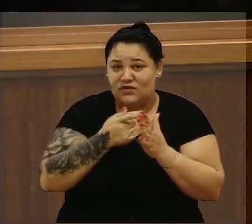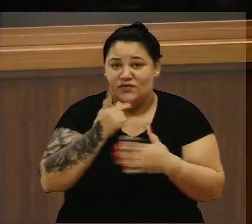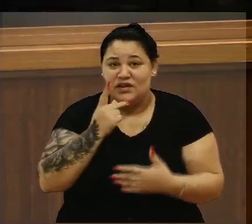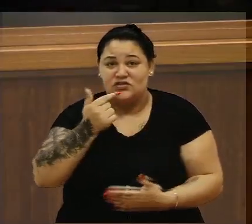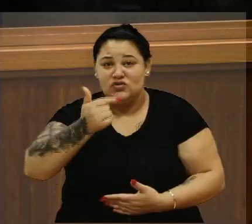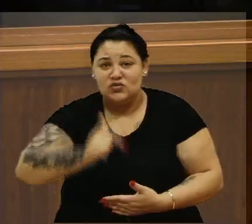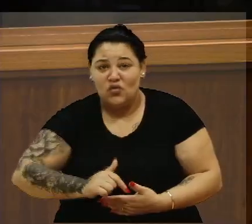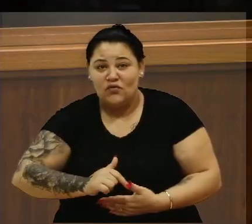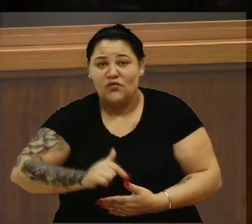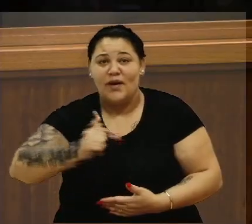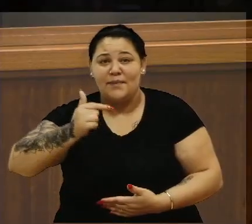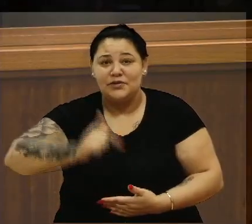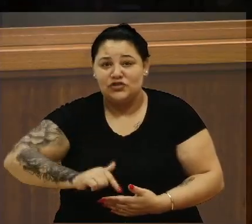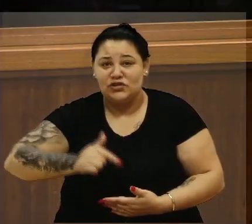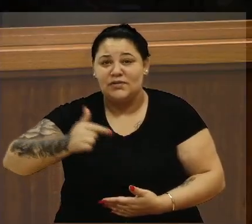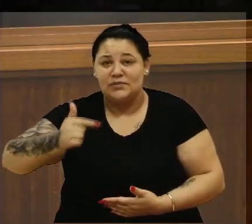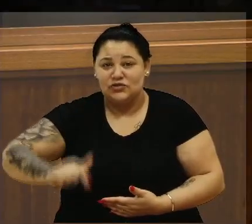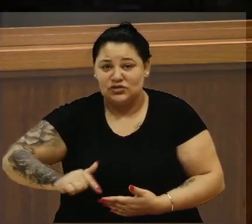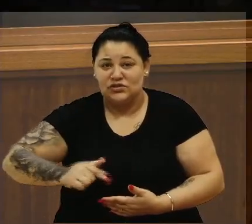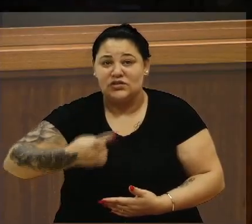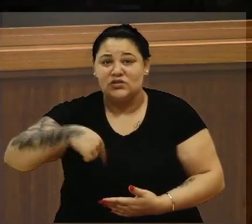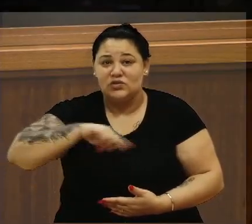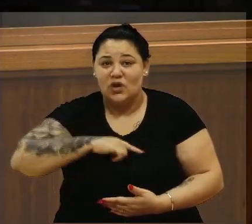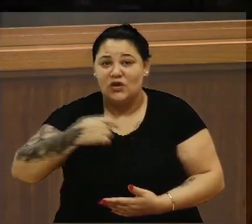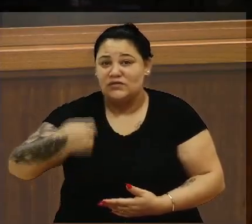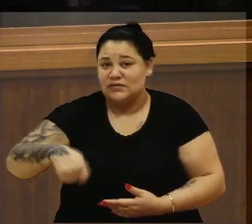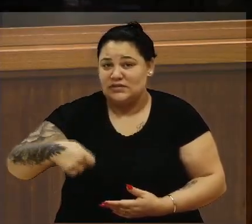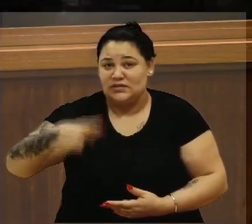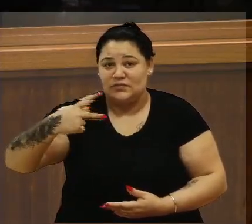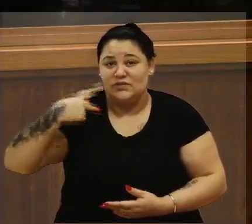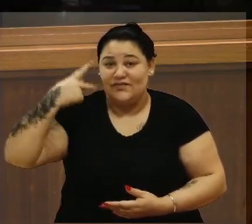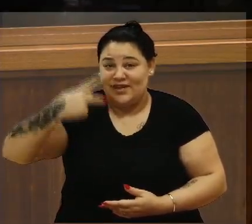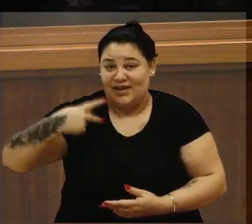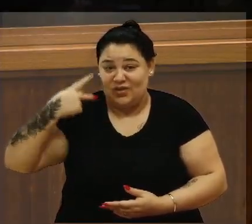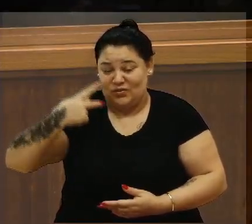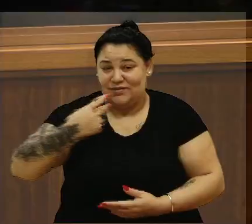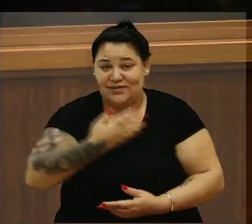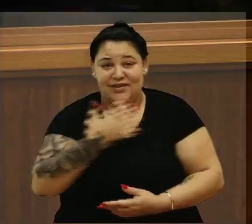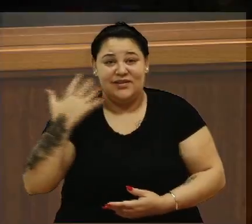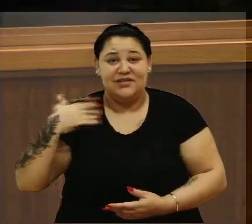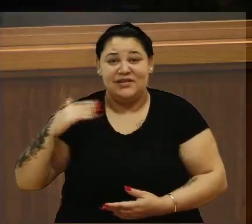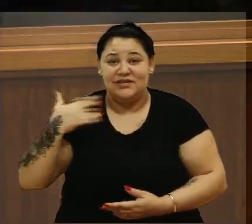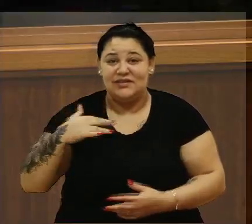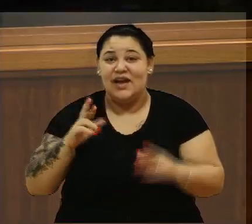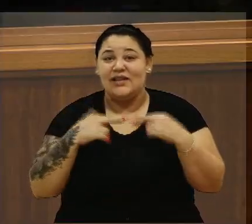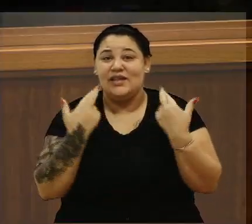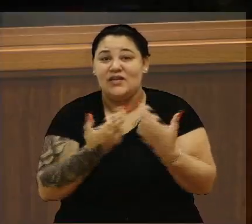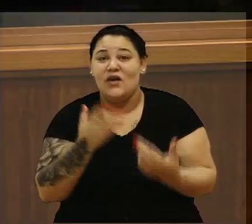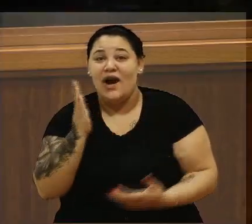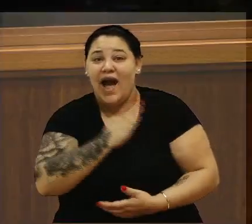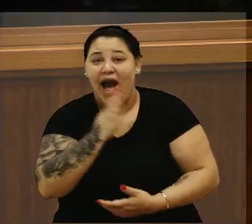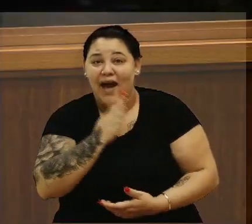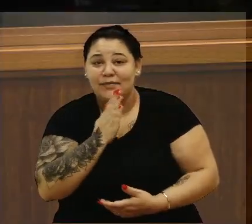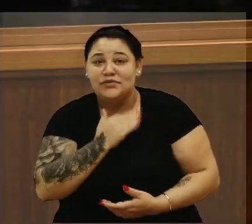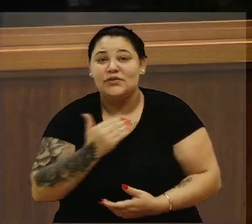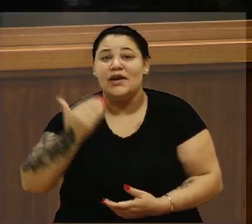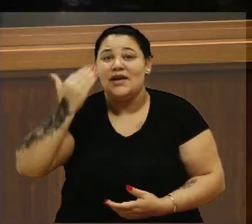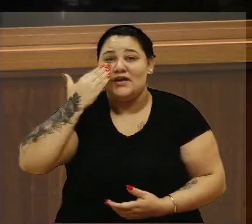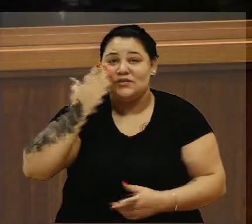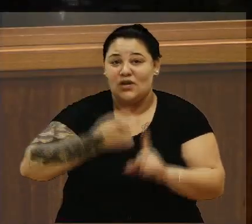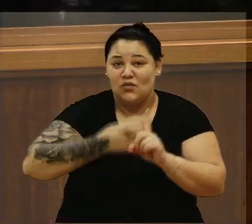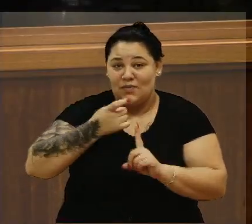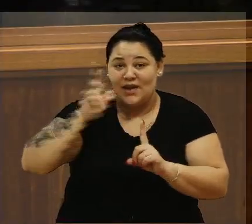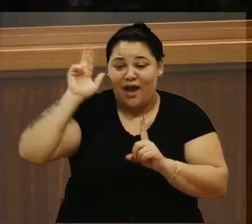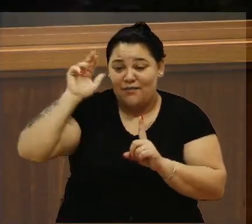nós precisamos, vereadora Andressa, dessa reunião da frente para ontem. Eu sei que o mês de abril já